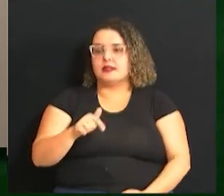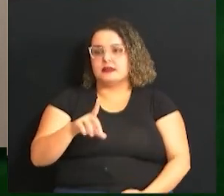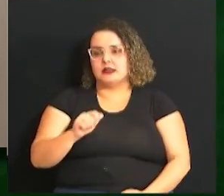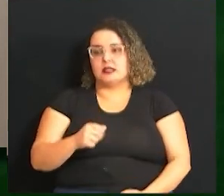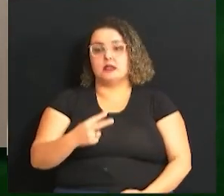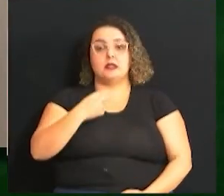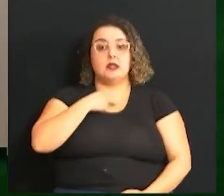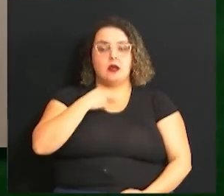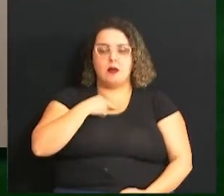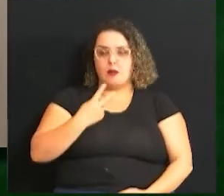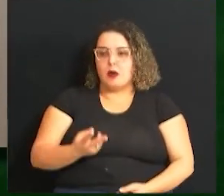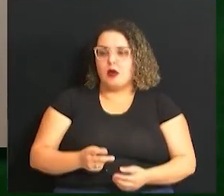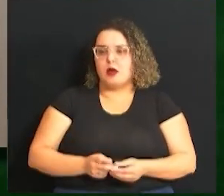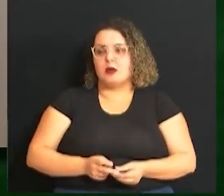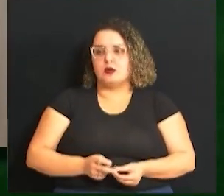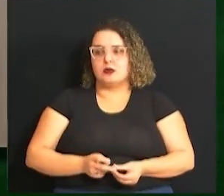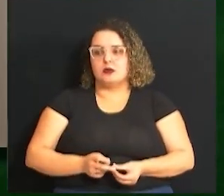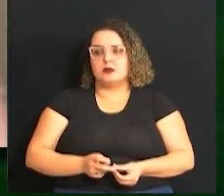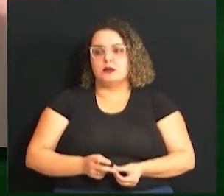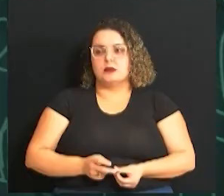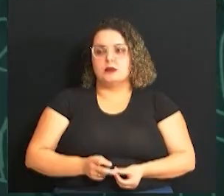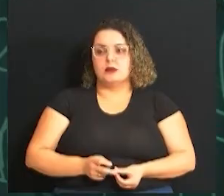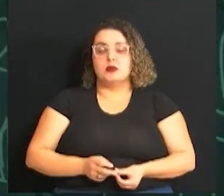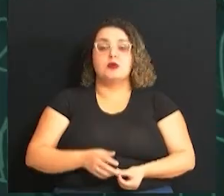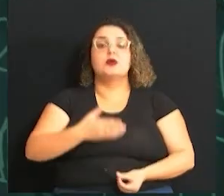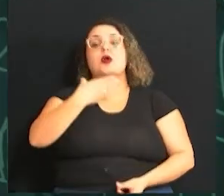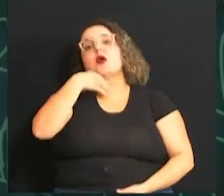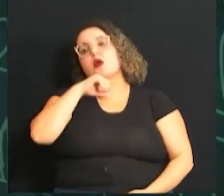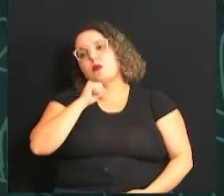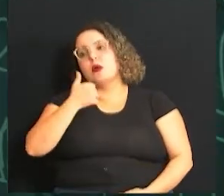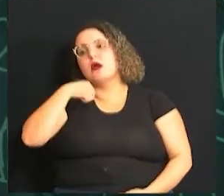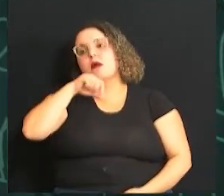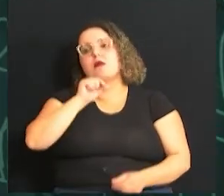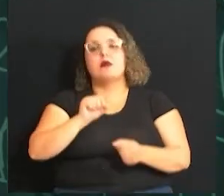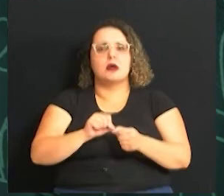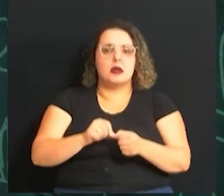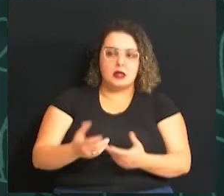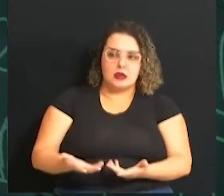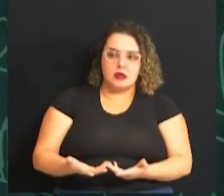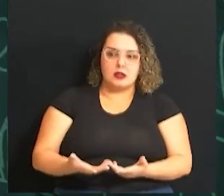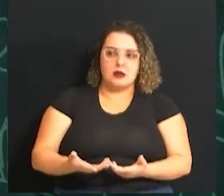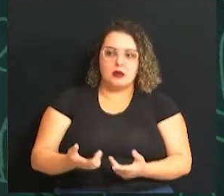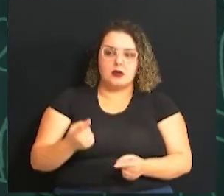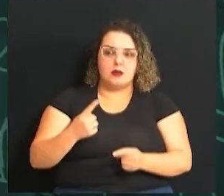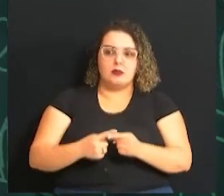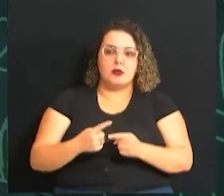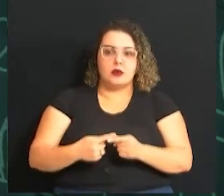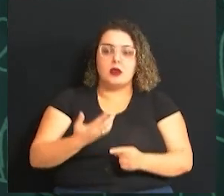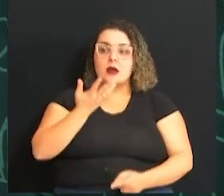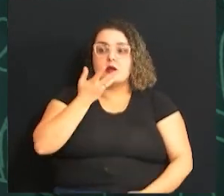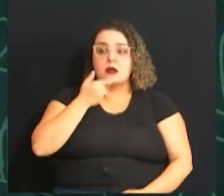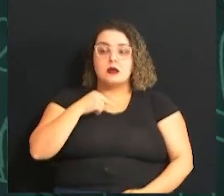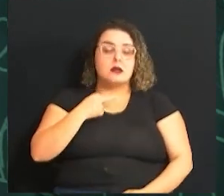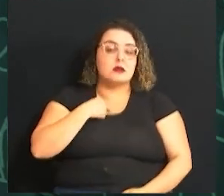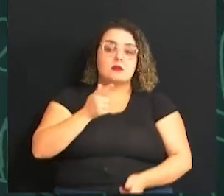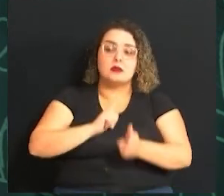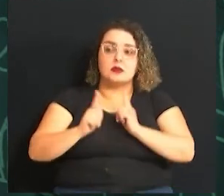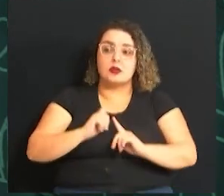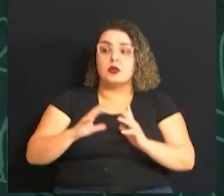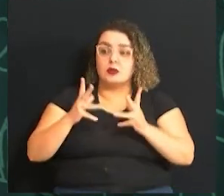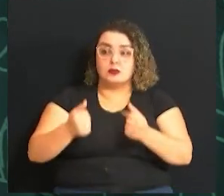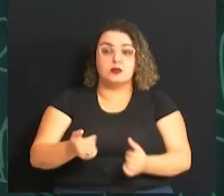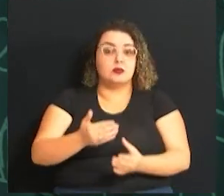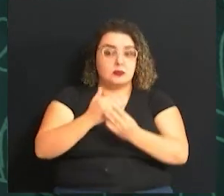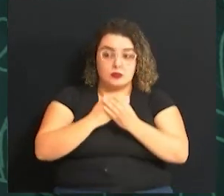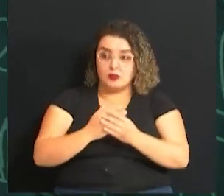mesada não pode ser uma coisa que os pais já fariam, porque a criança não pode gerenciar. Se ela vai